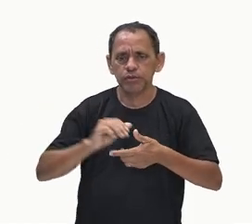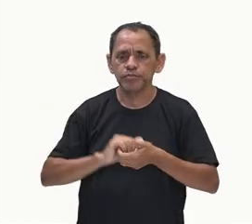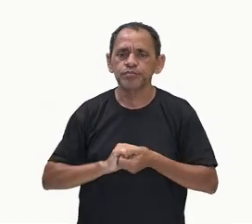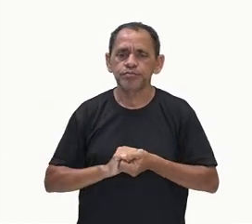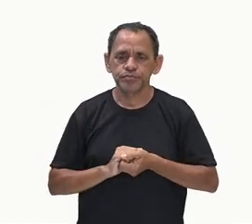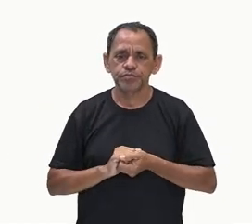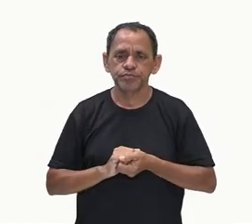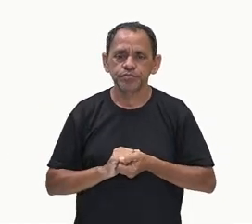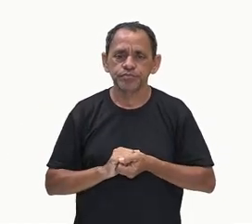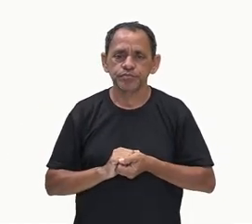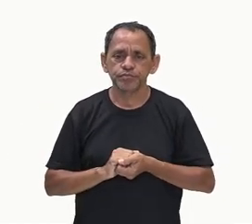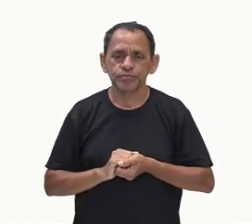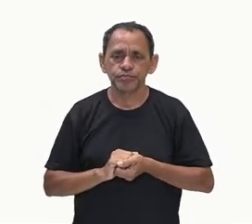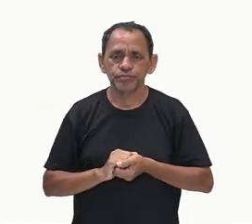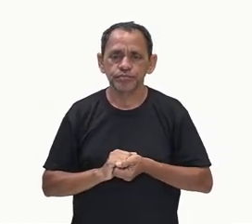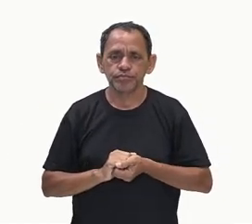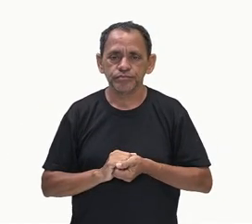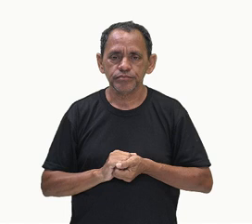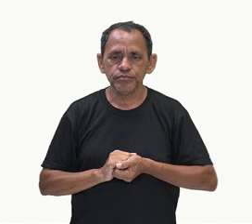ter a medida em